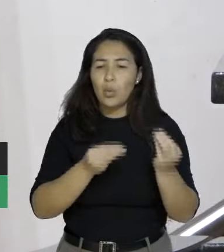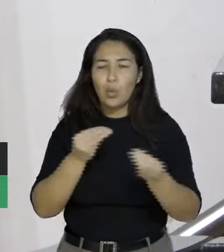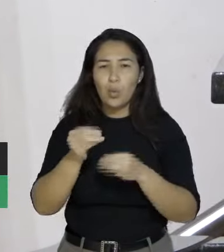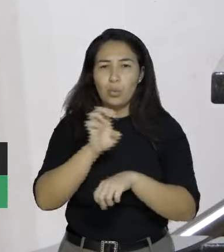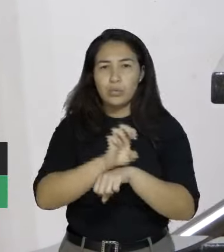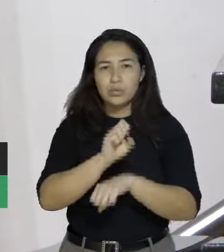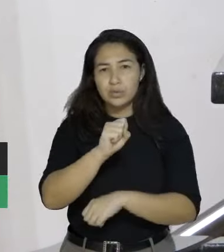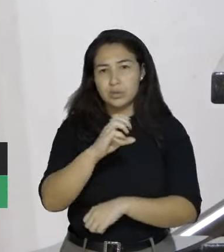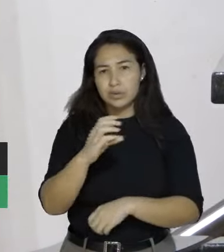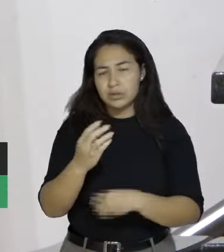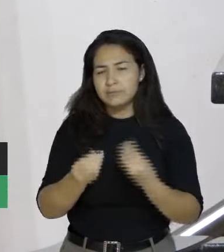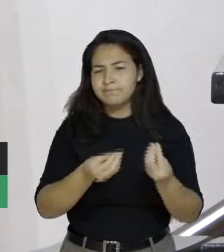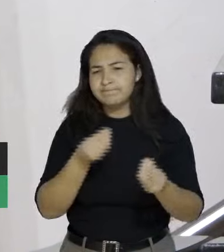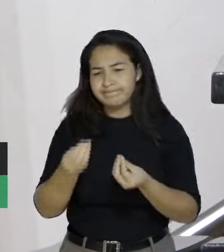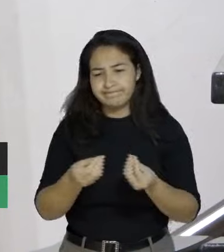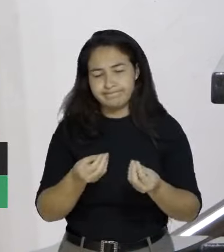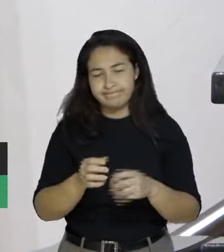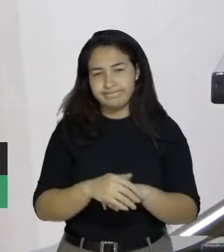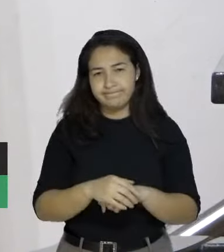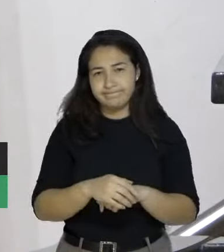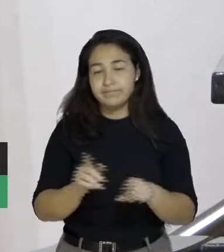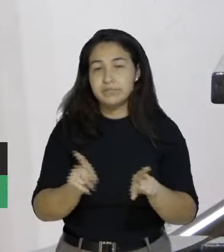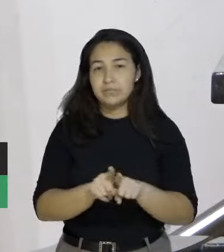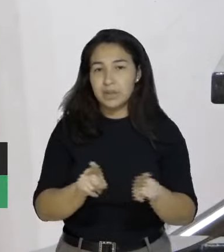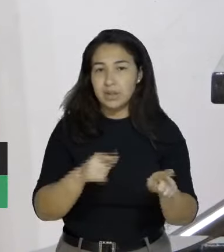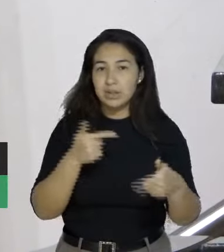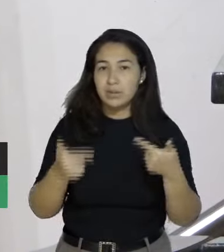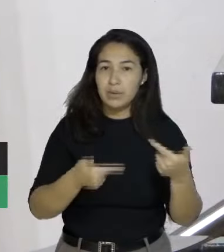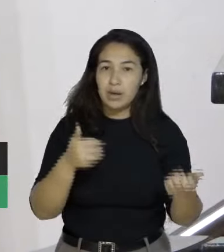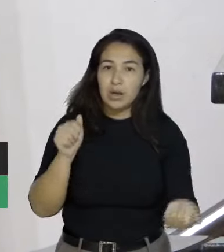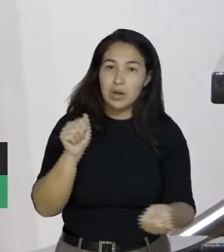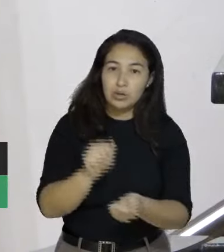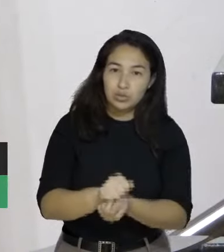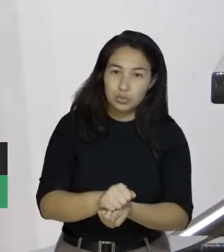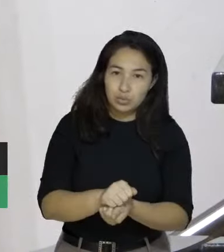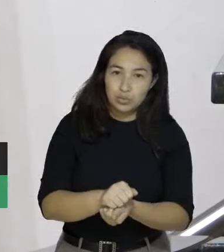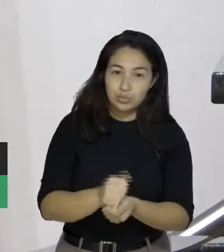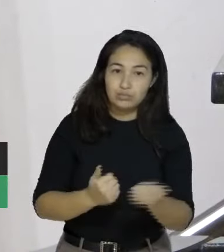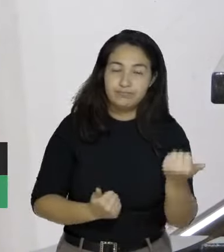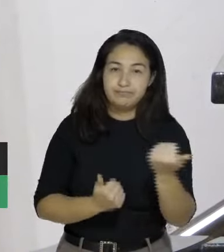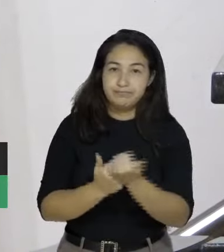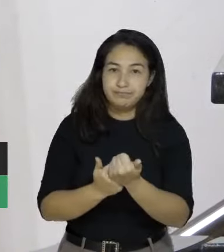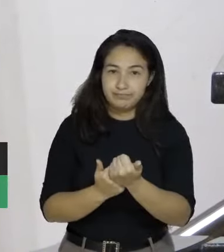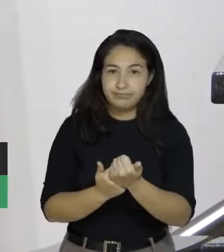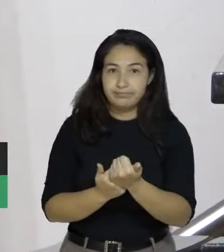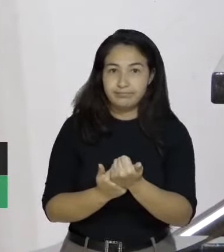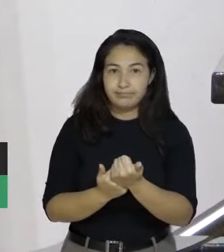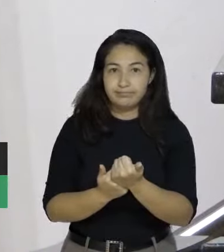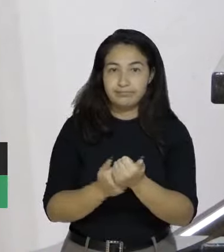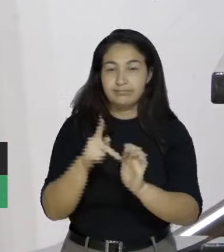é vamos trabalhar junto a assembleia Unidos Para apoiar mais ainda aí esse projeto como teve aqui o